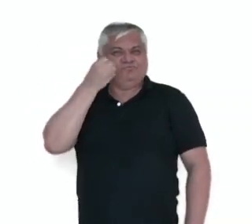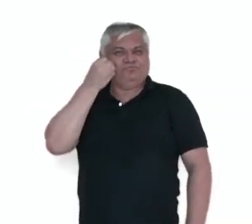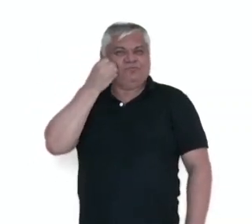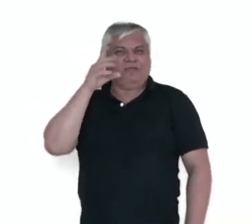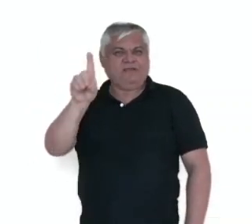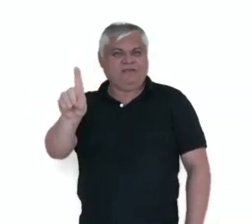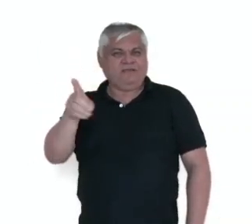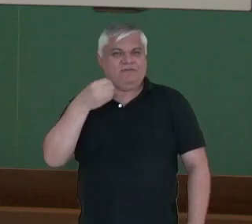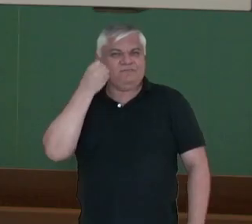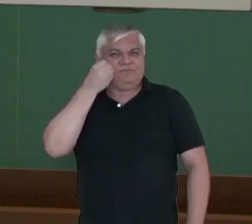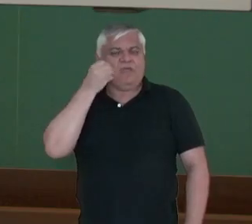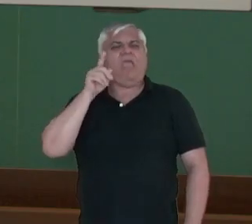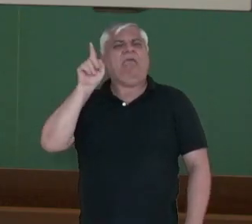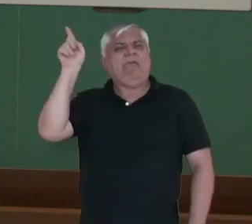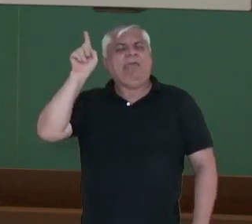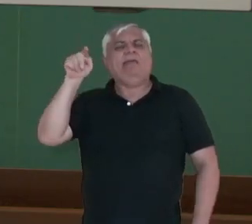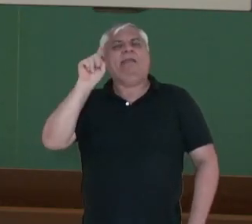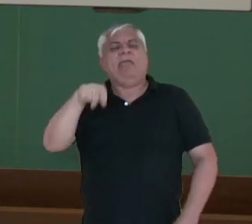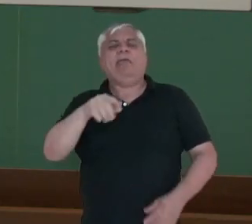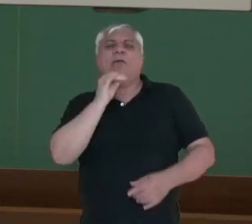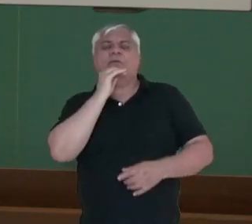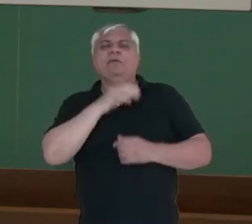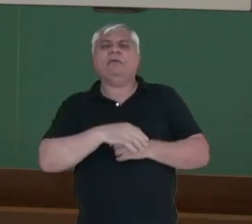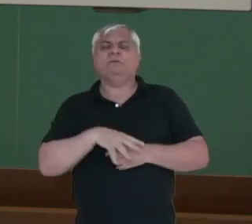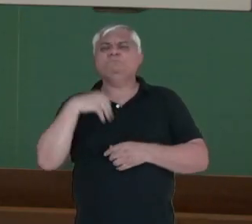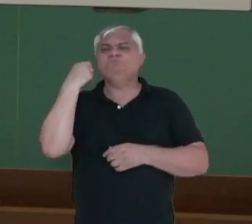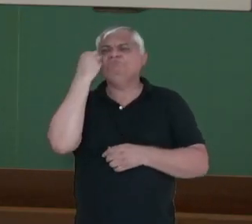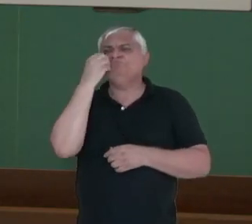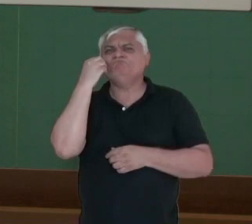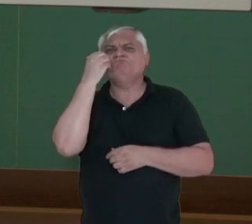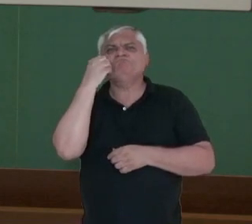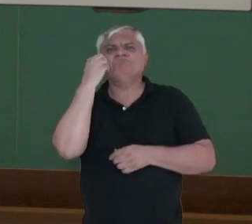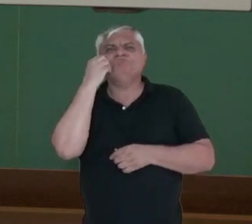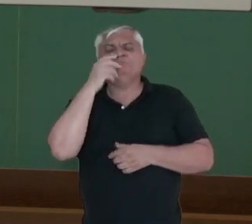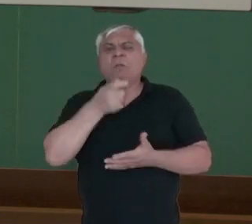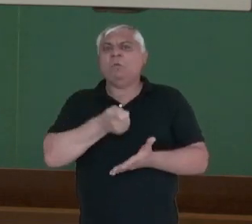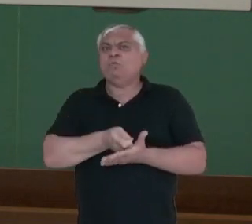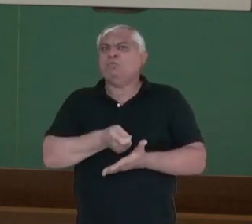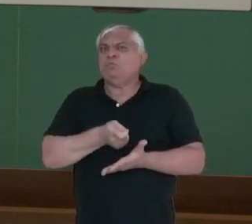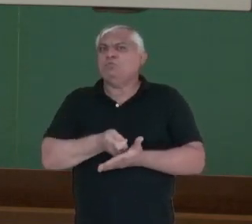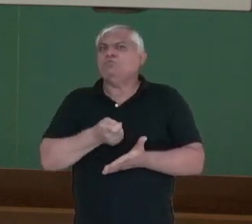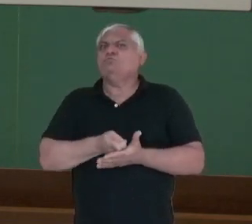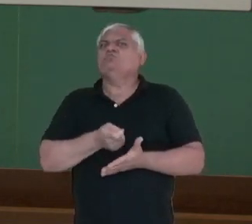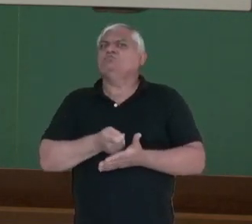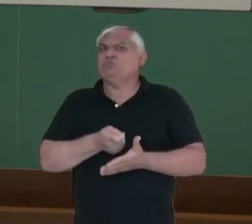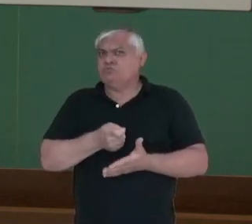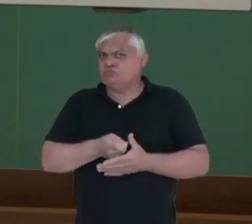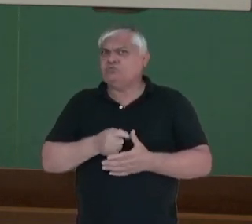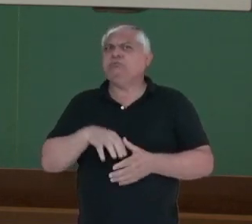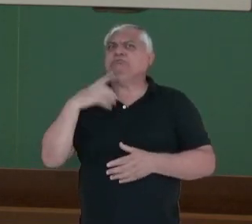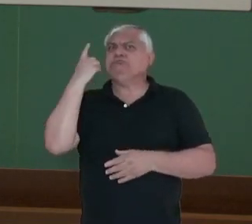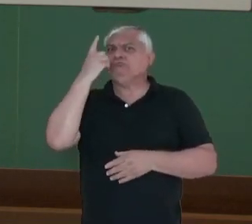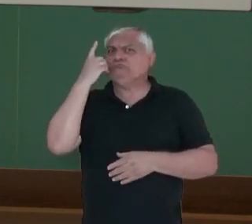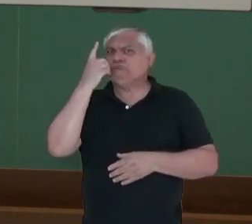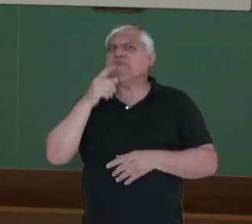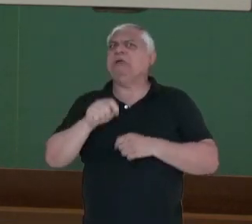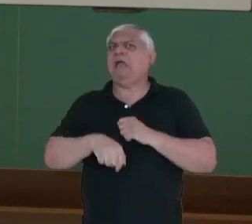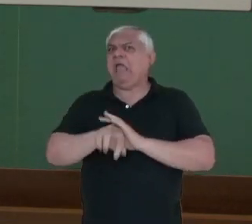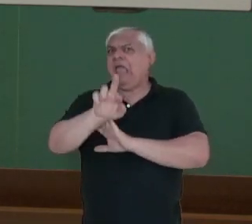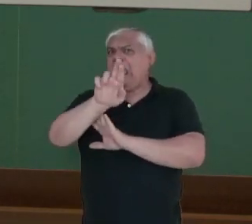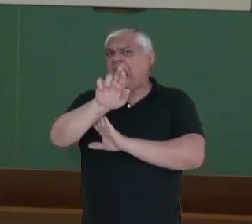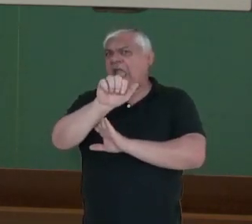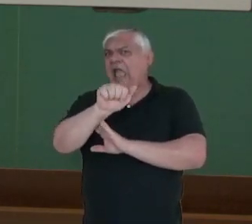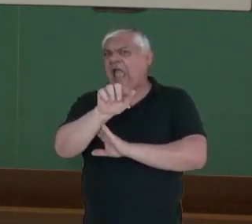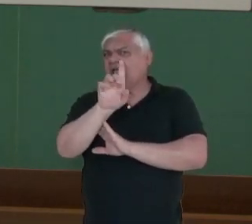David Hume é considerado um empirista radical. Radical em que sentido? Essa